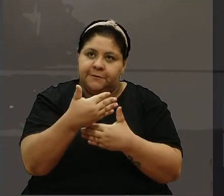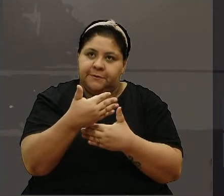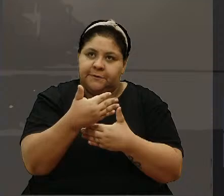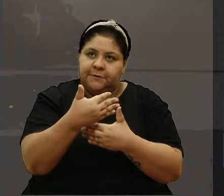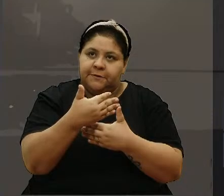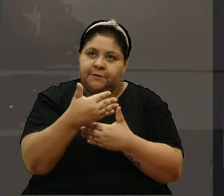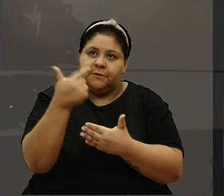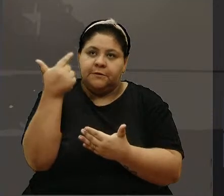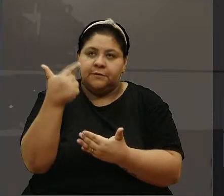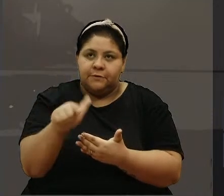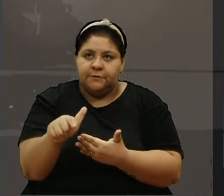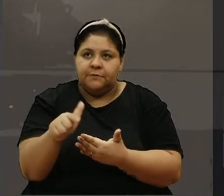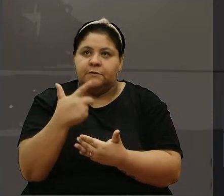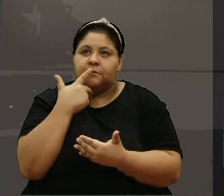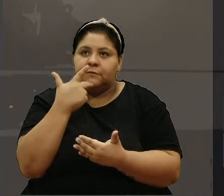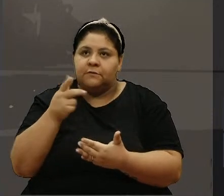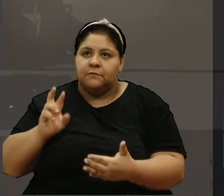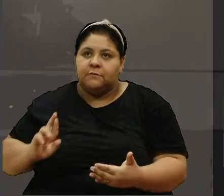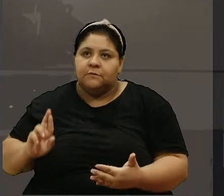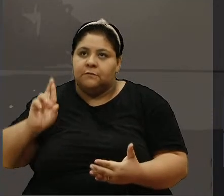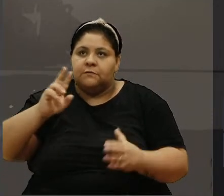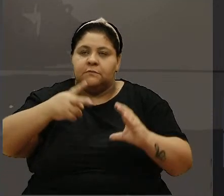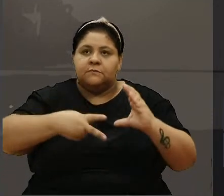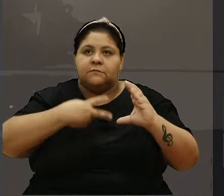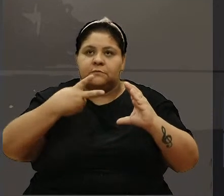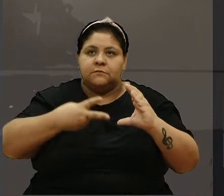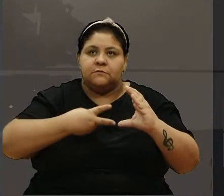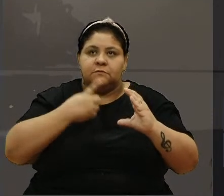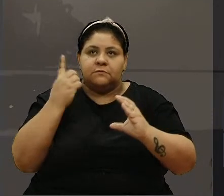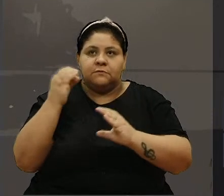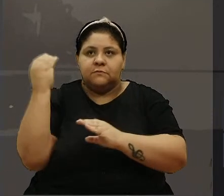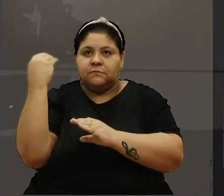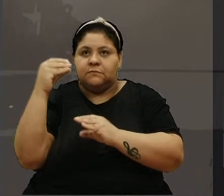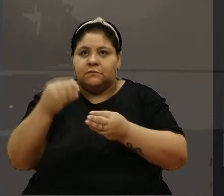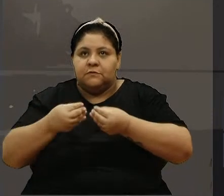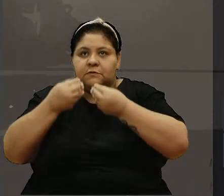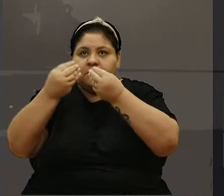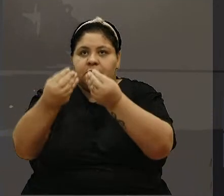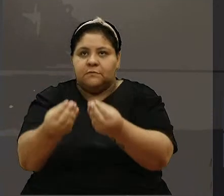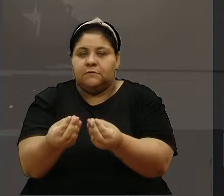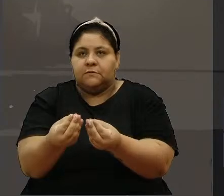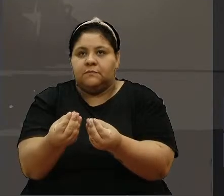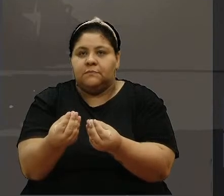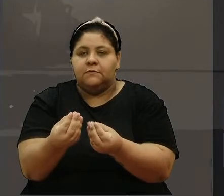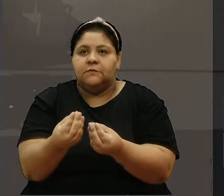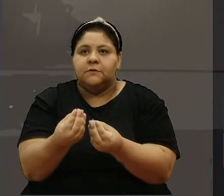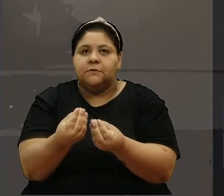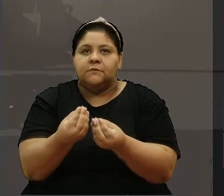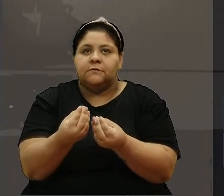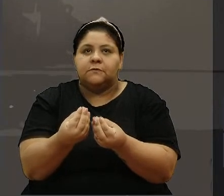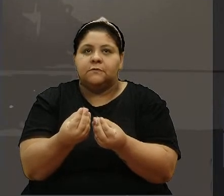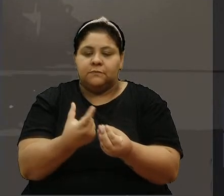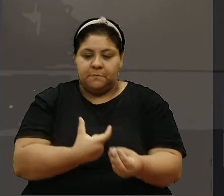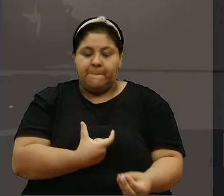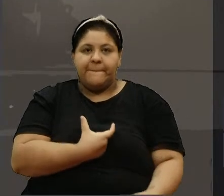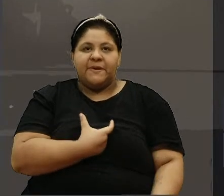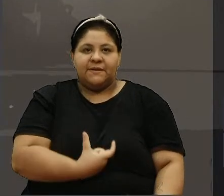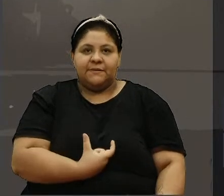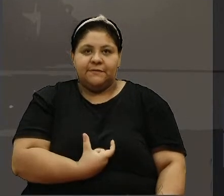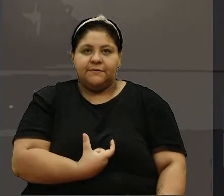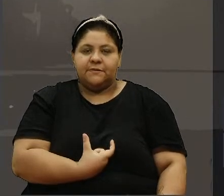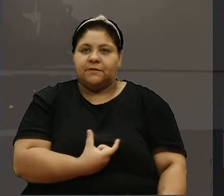mais uma vez, friso, representei a Câmara de Vereadores lá em Porto Alegre, na entrega desta medalha, que é